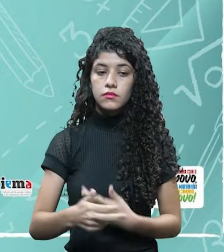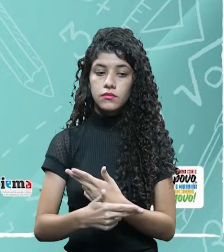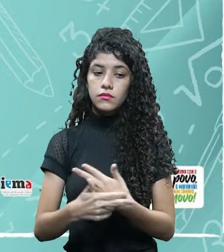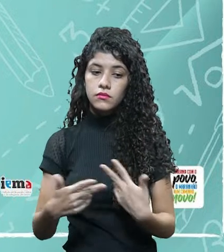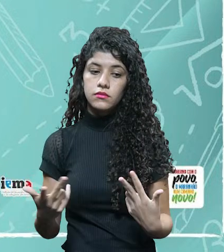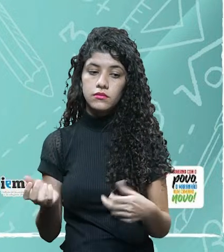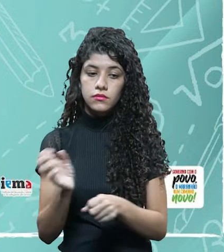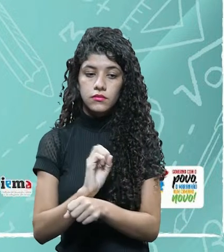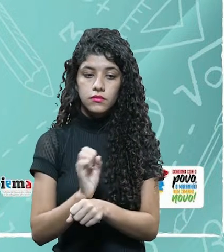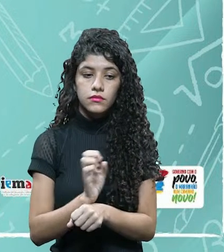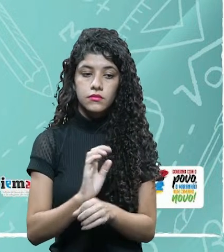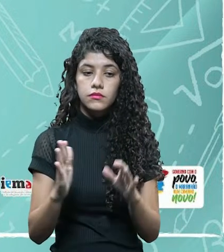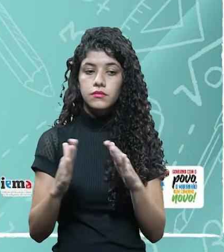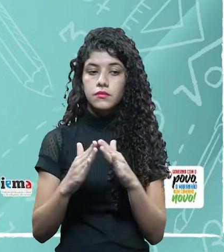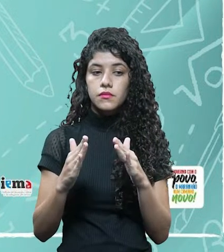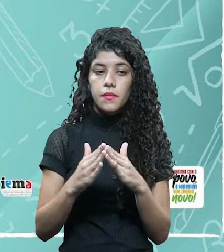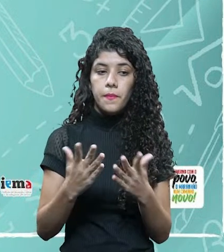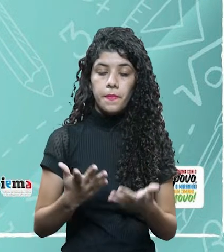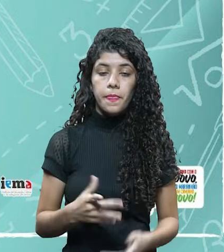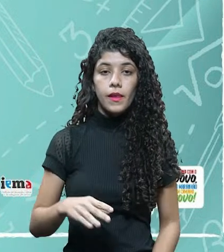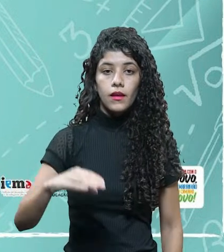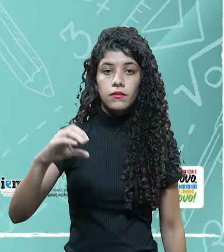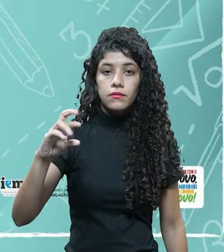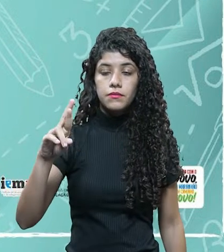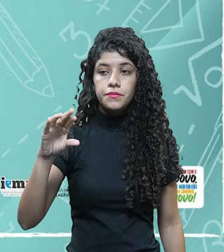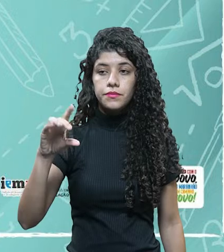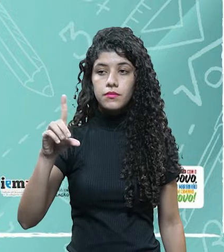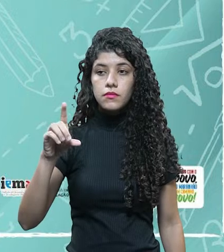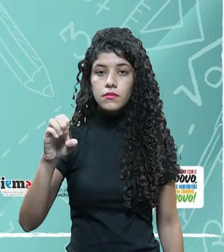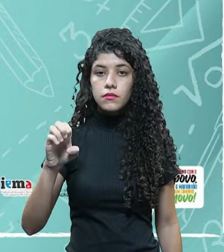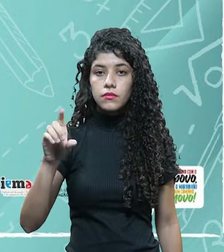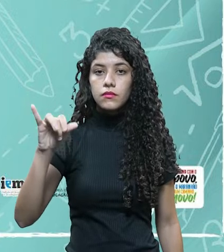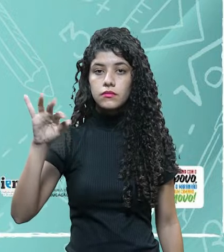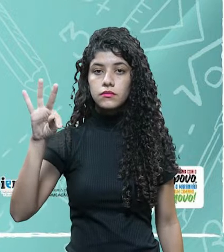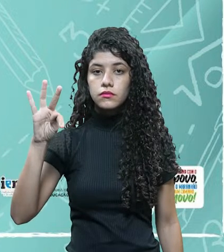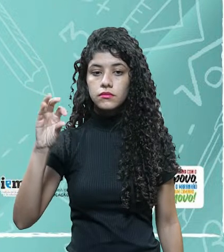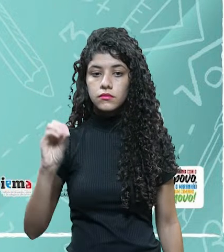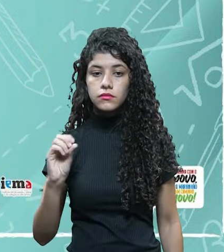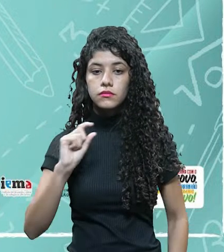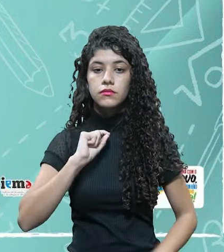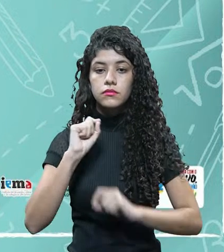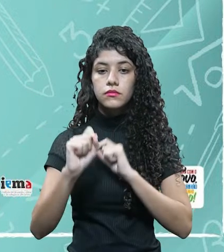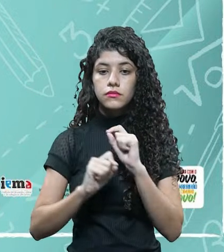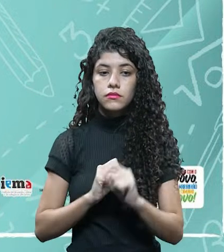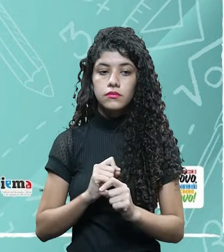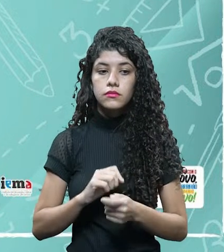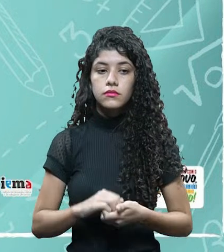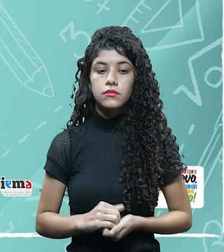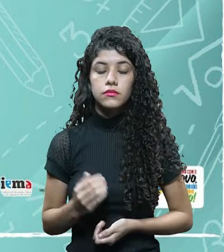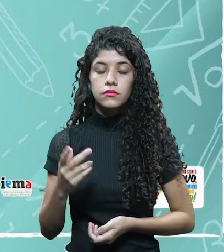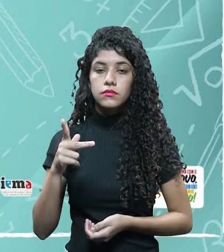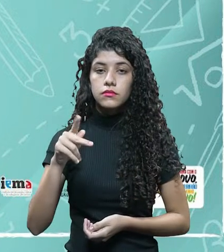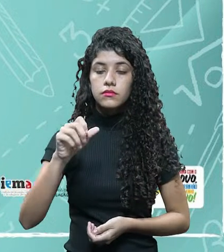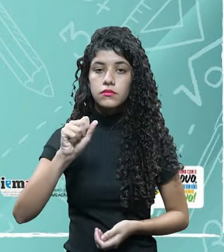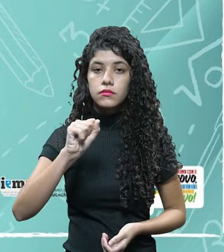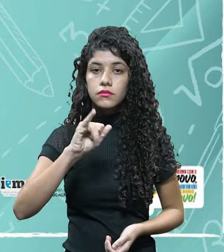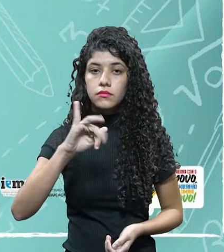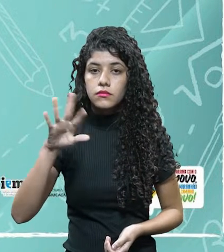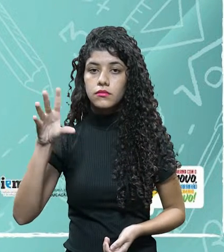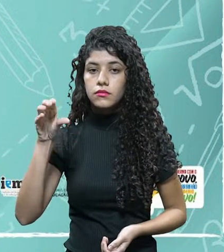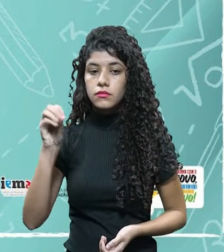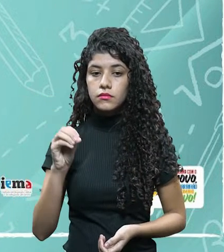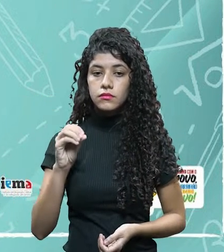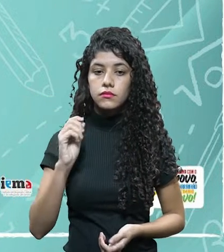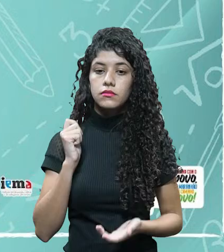instalações, equipamentos e imóveis. O que é o crédito? Na contabilidade está relacionado com as contas do